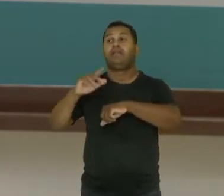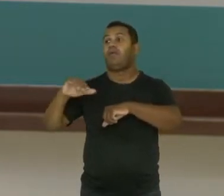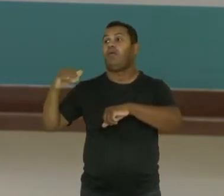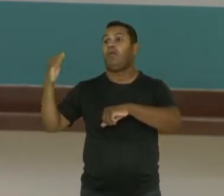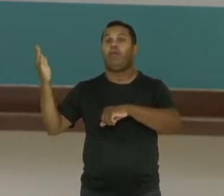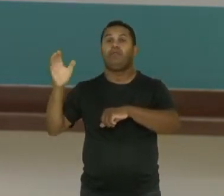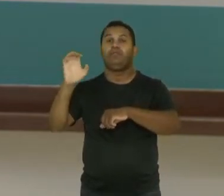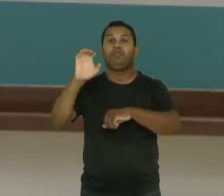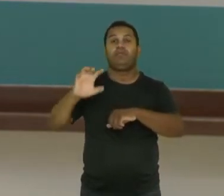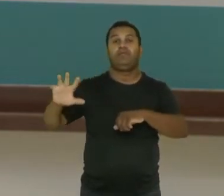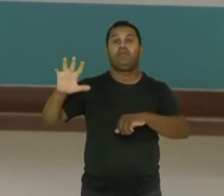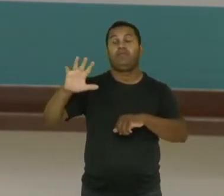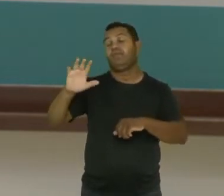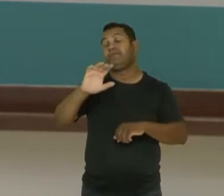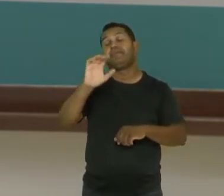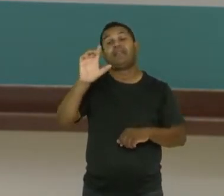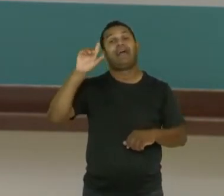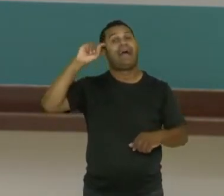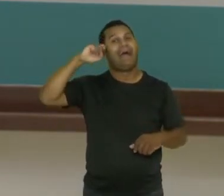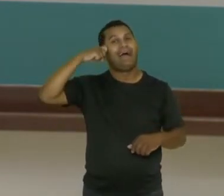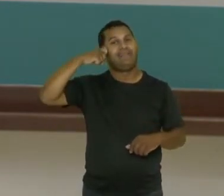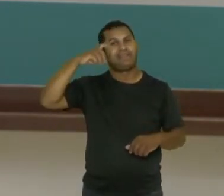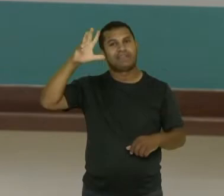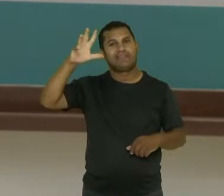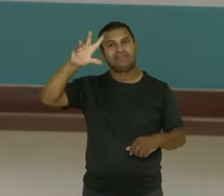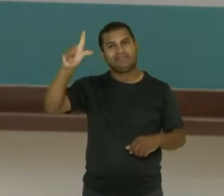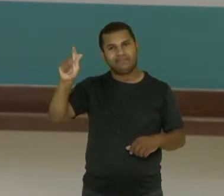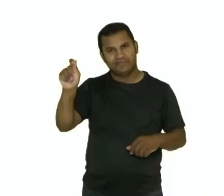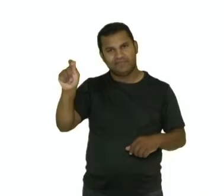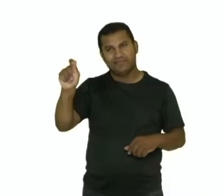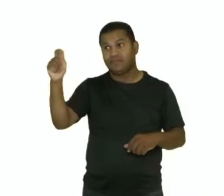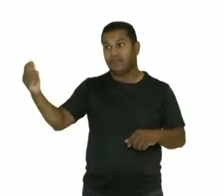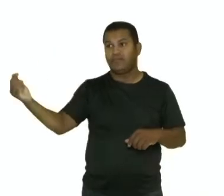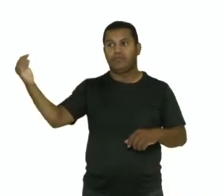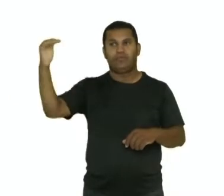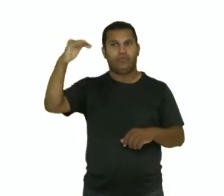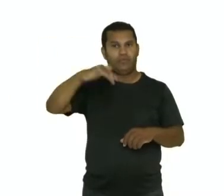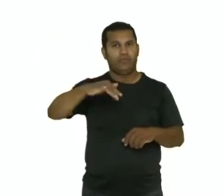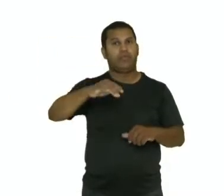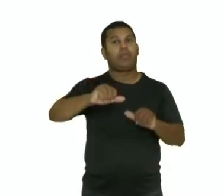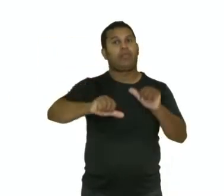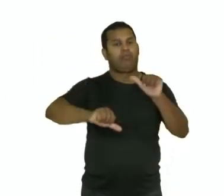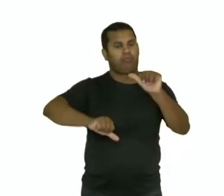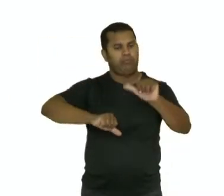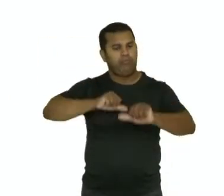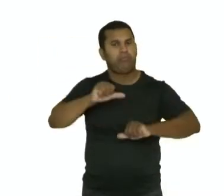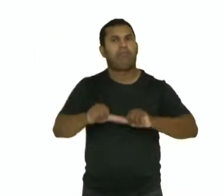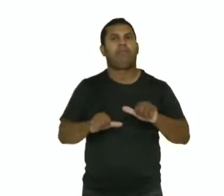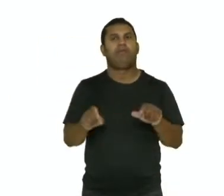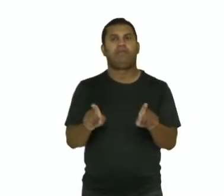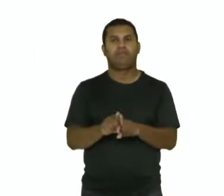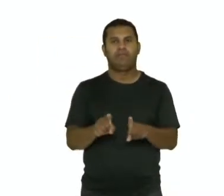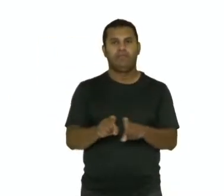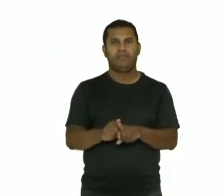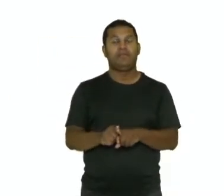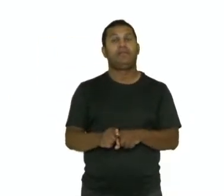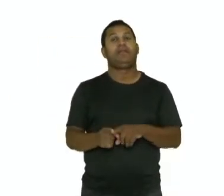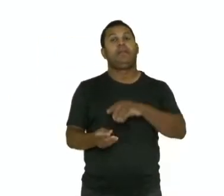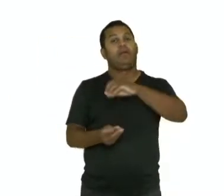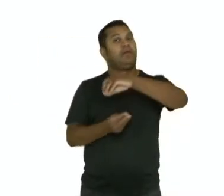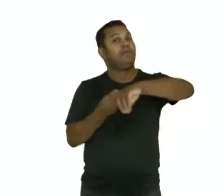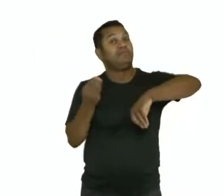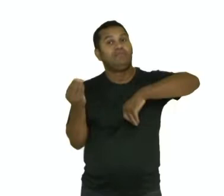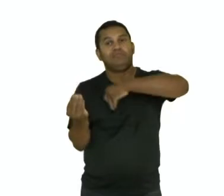de percussão, a batida do tambor, mas eles têm, sim, coreografias, instrumentos e ritmos diferentes, e também